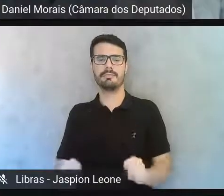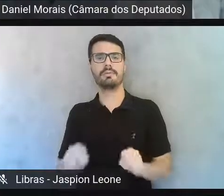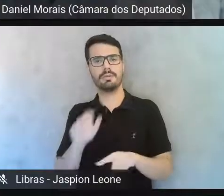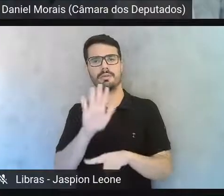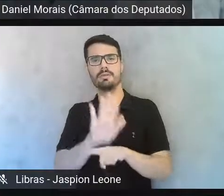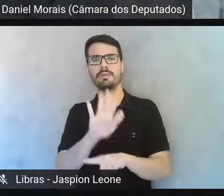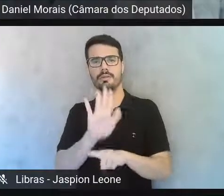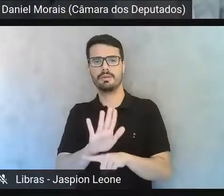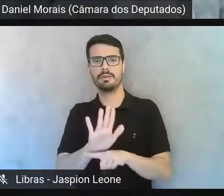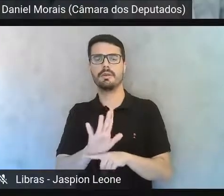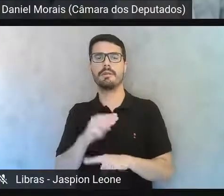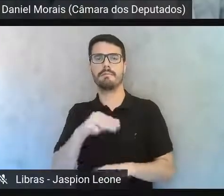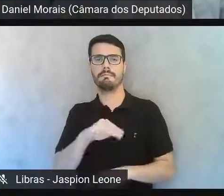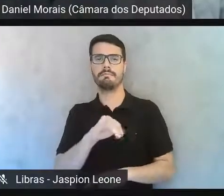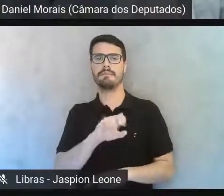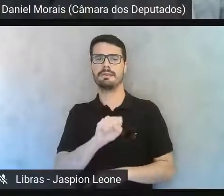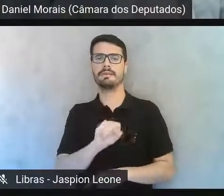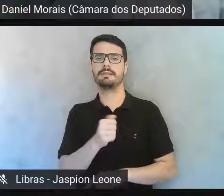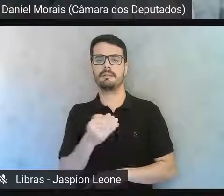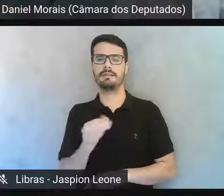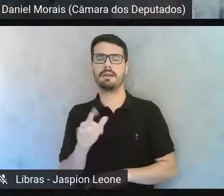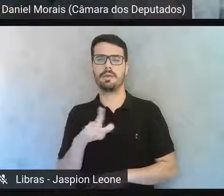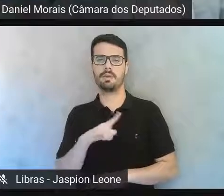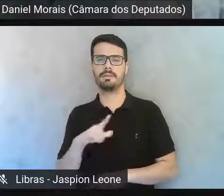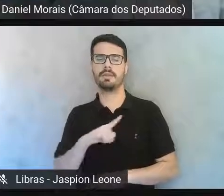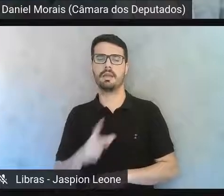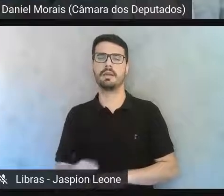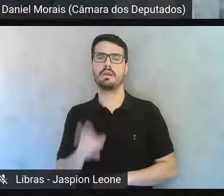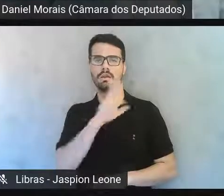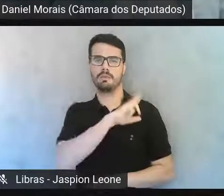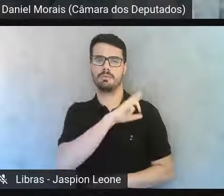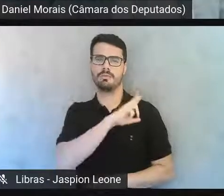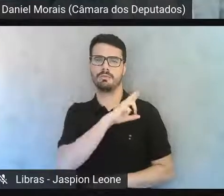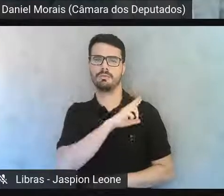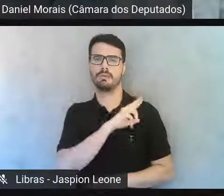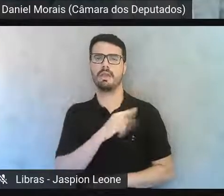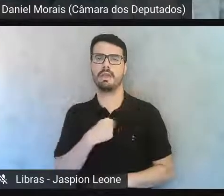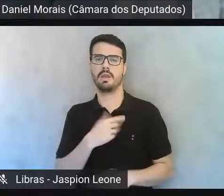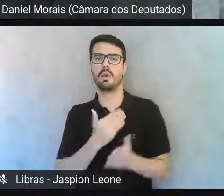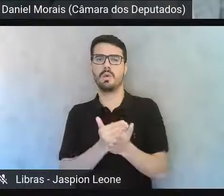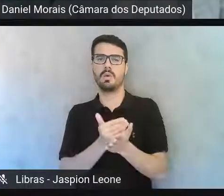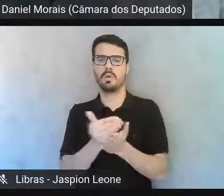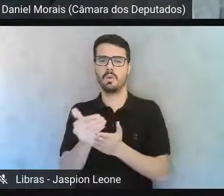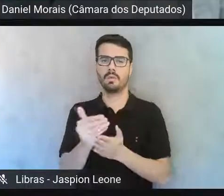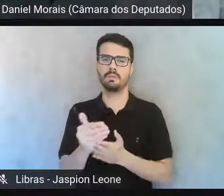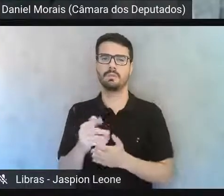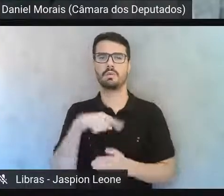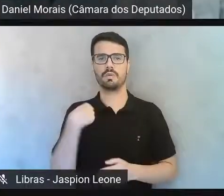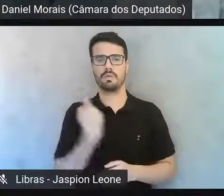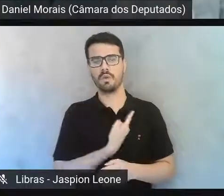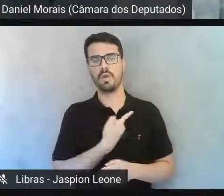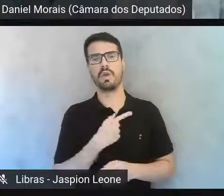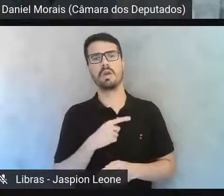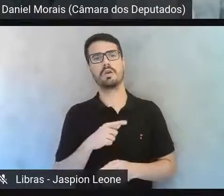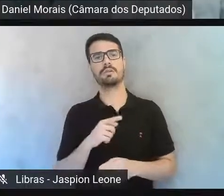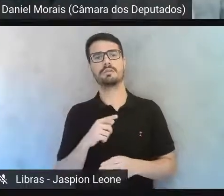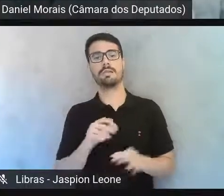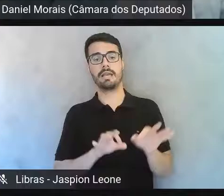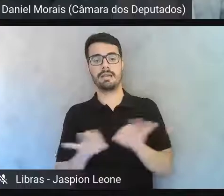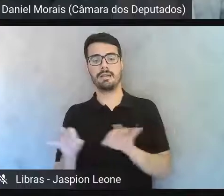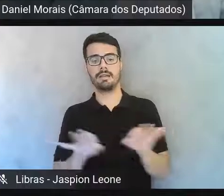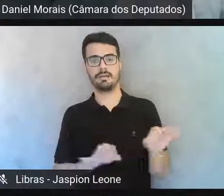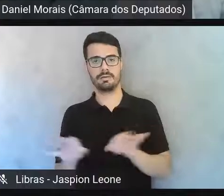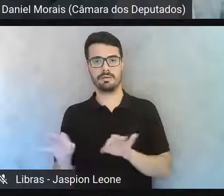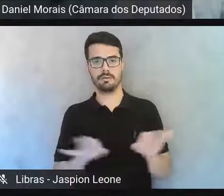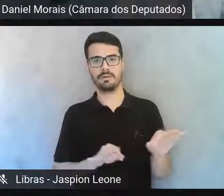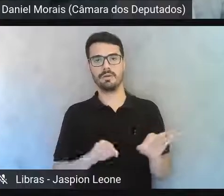na missão que eu tenho, né? Hoje, eu tinha dito no começo, né? A gente atua normatizando para o governo hoje, né? Que é a missão